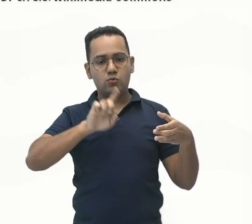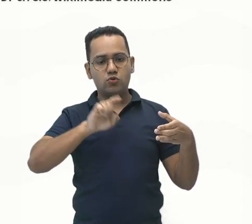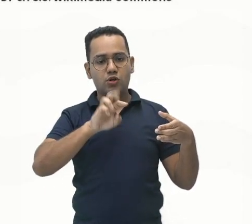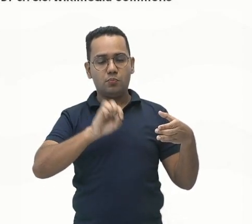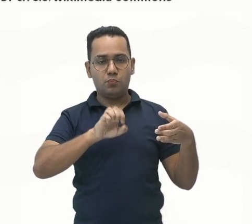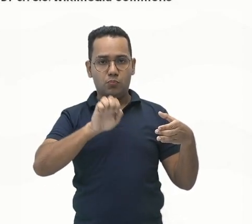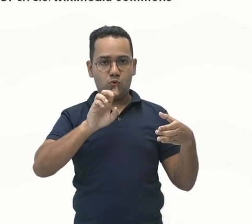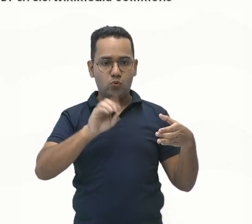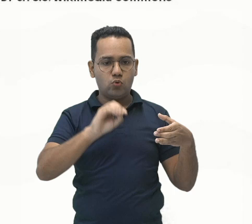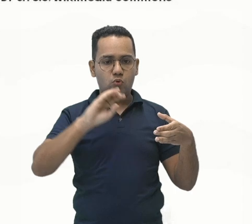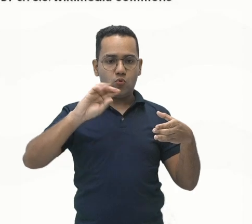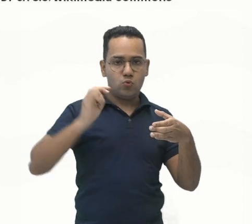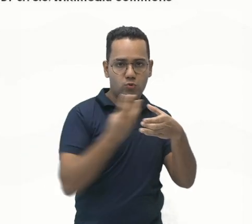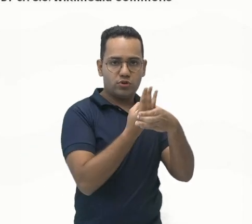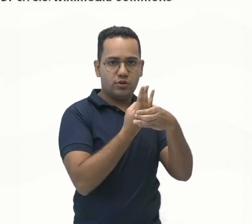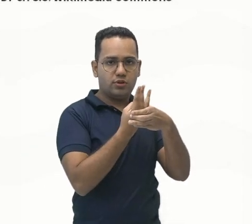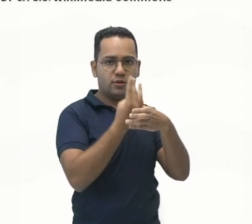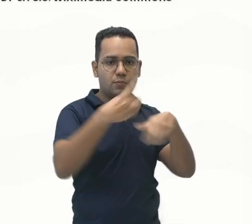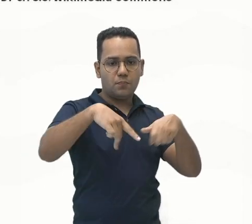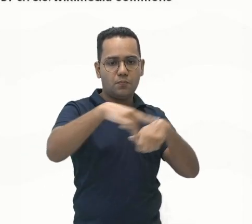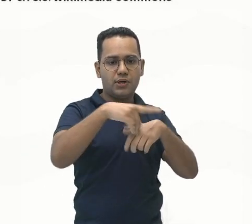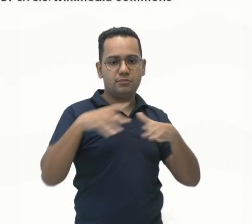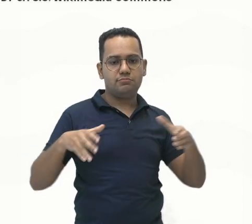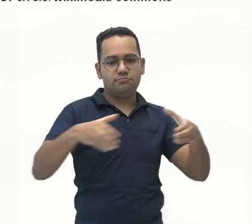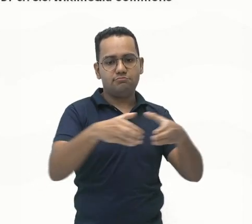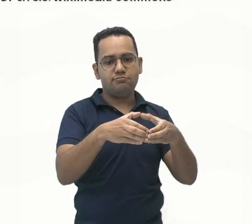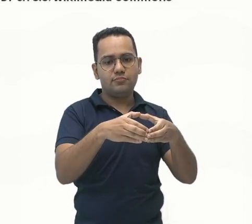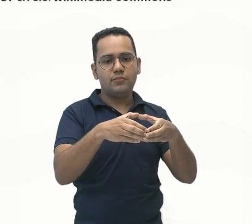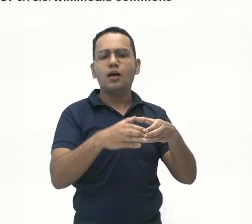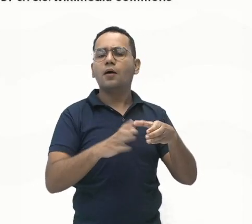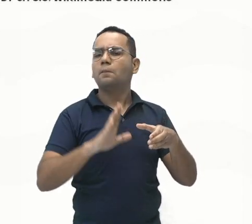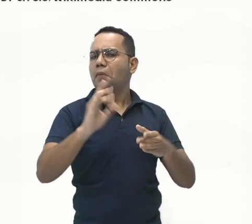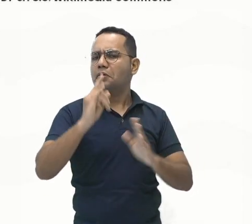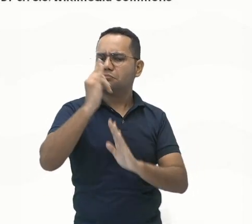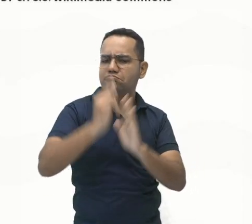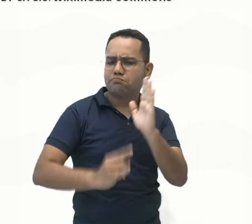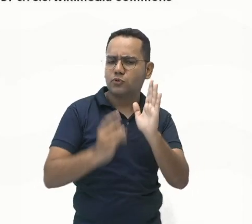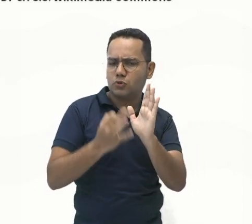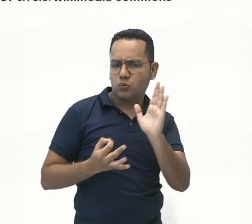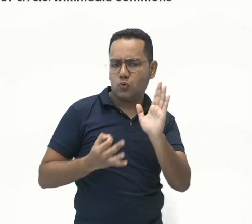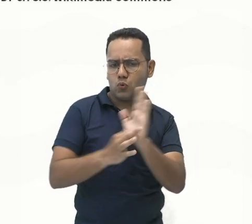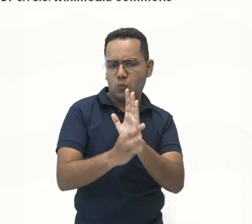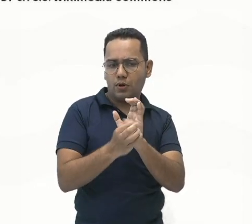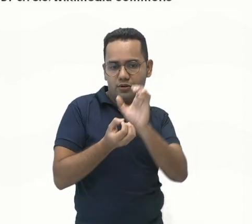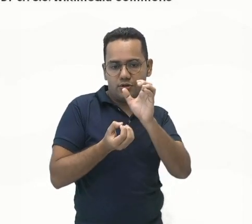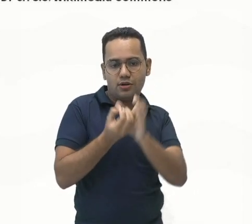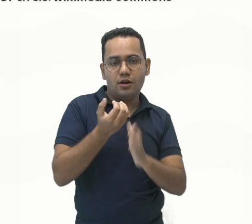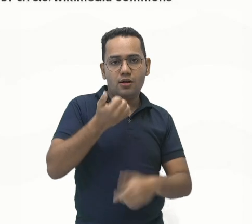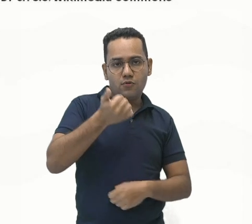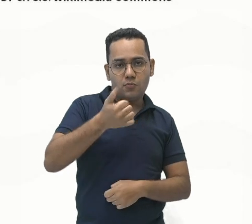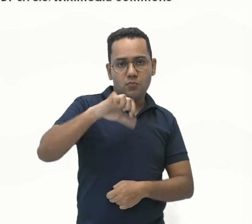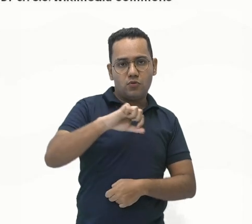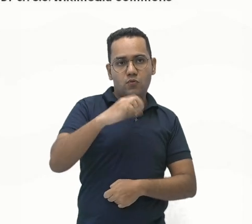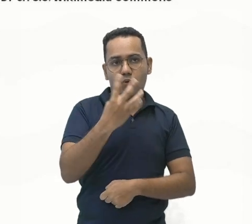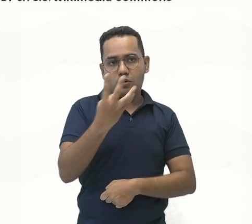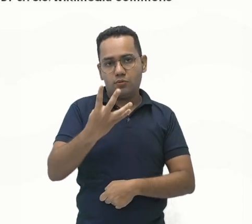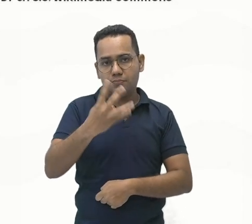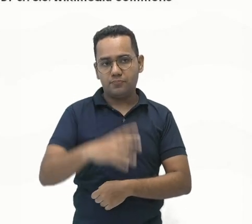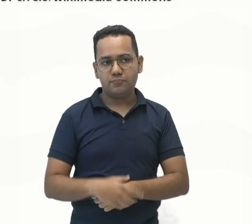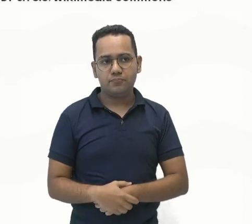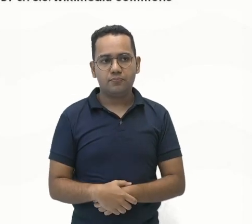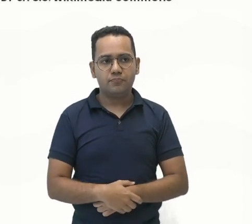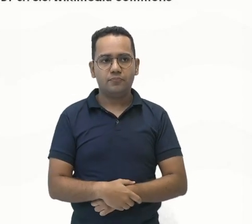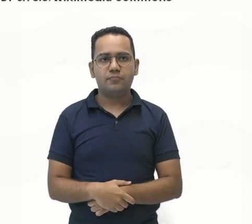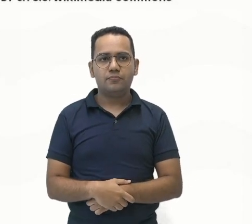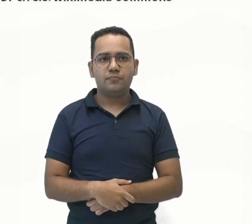gente chamava de Holanda. A assinatura do Tratado de Benelux ocorreu em 1944.